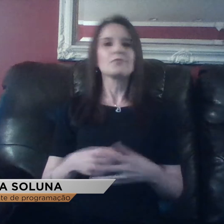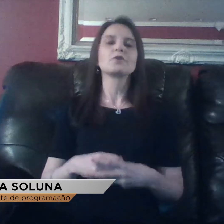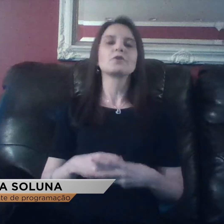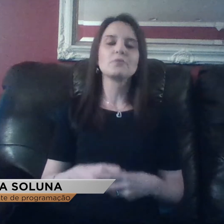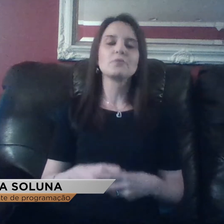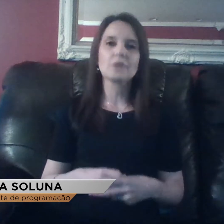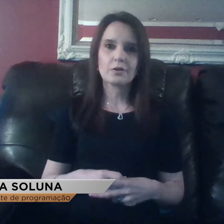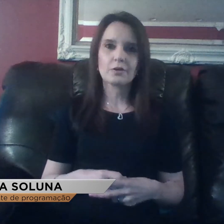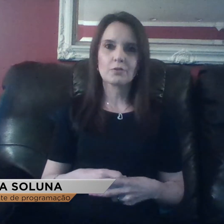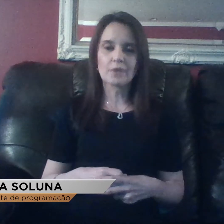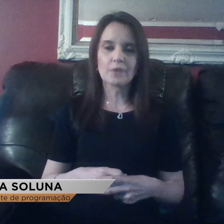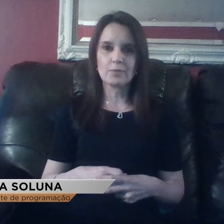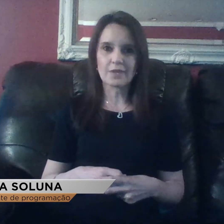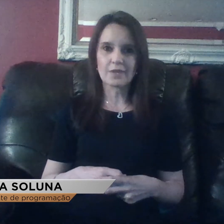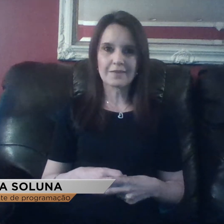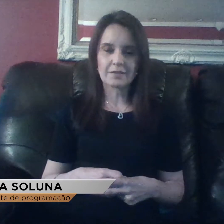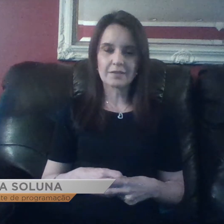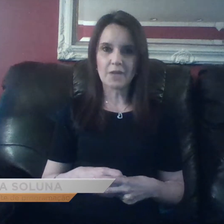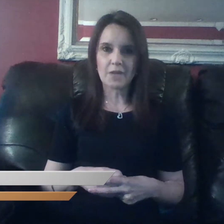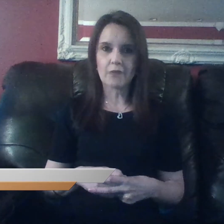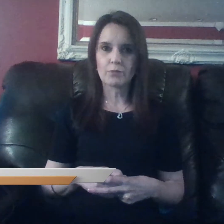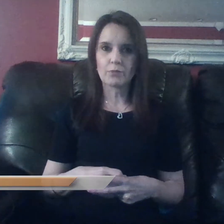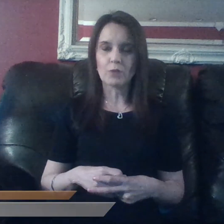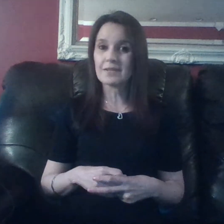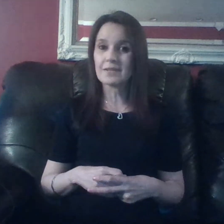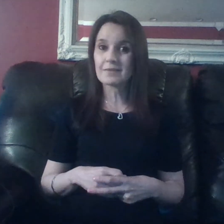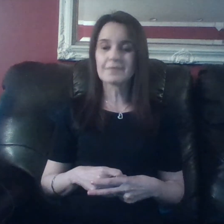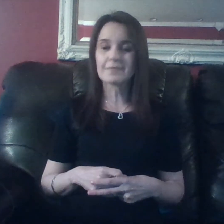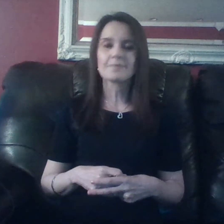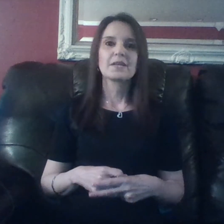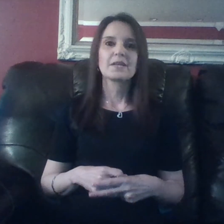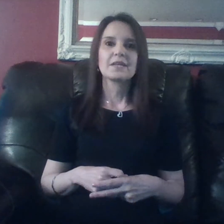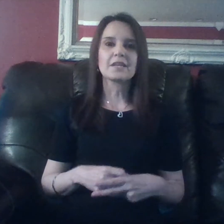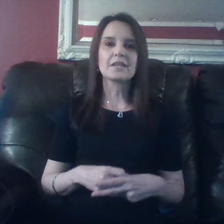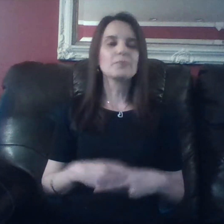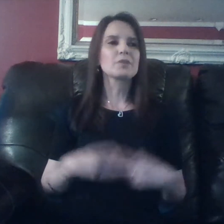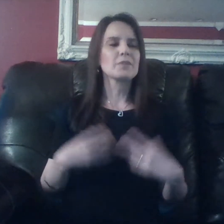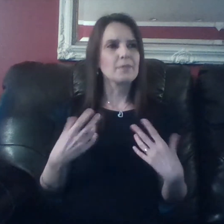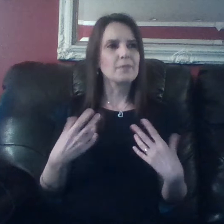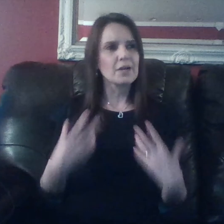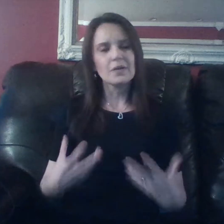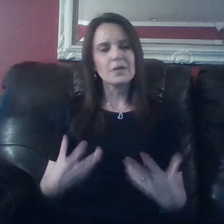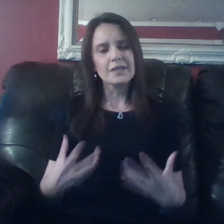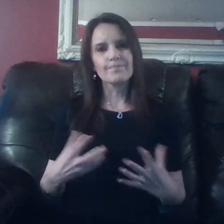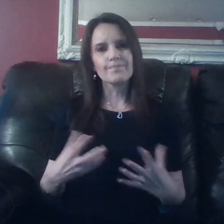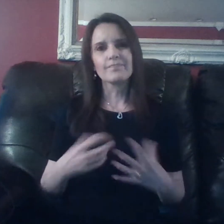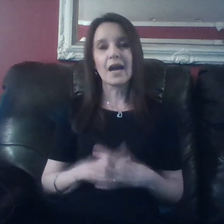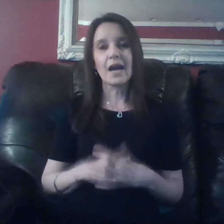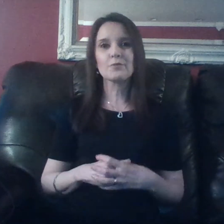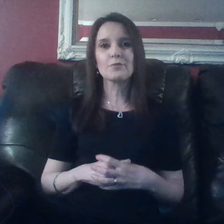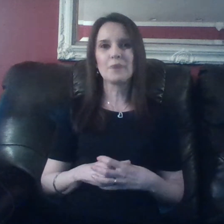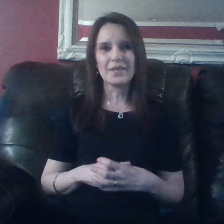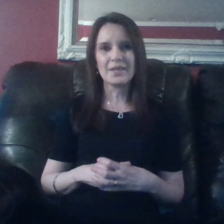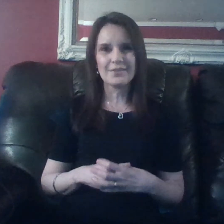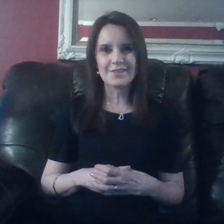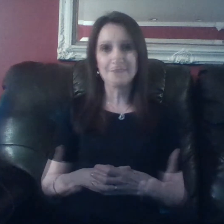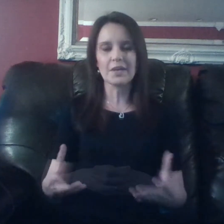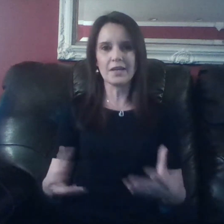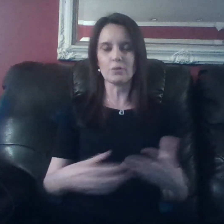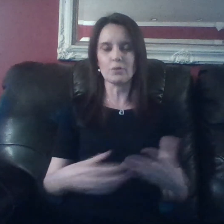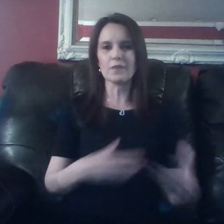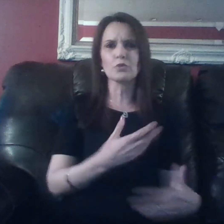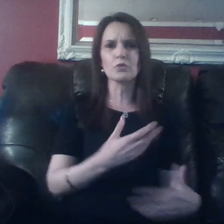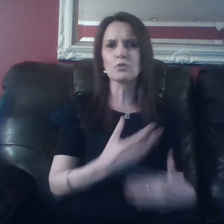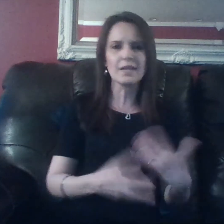que foram Os Caminhos da Santa e Bravos Paulistas, que a equipe também trabalhou ali arduamente,